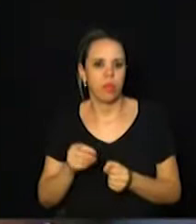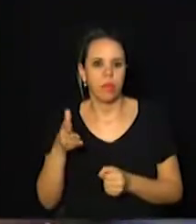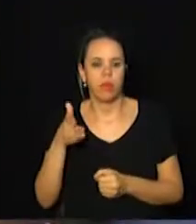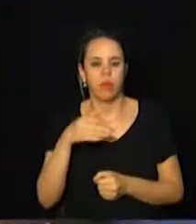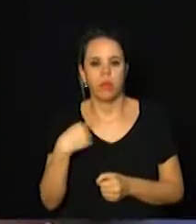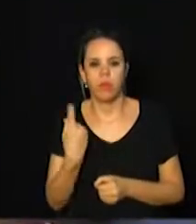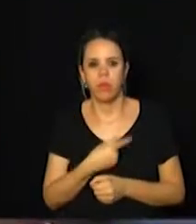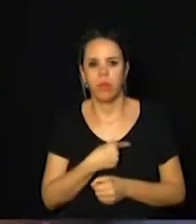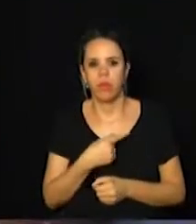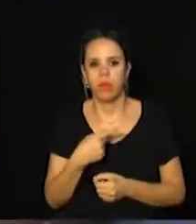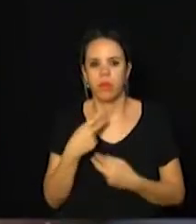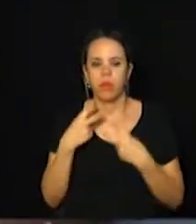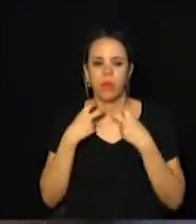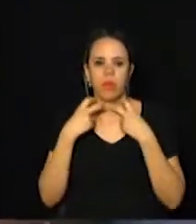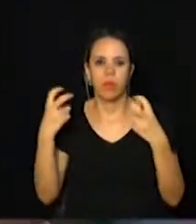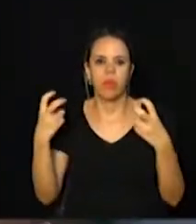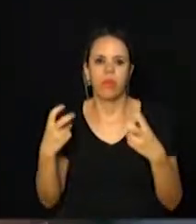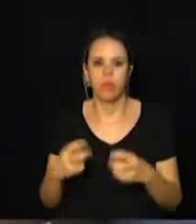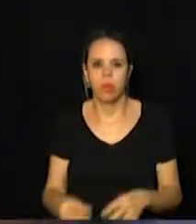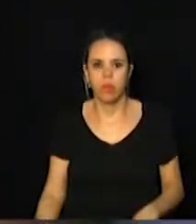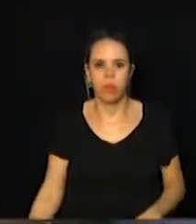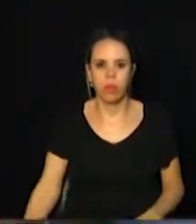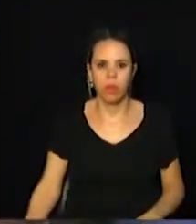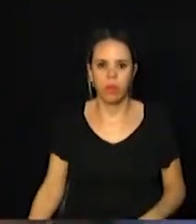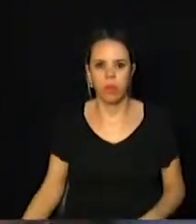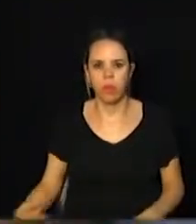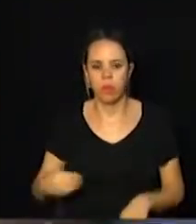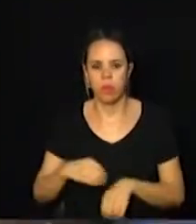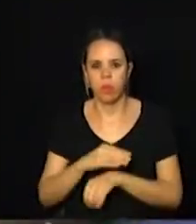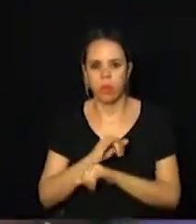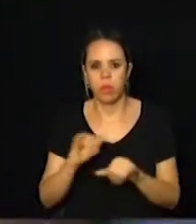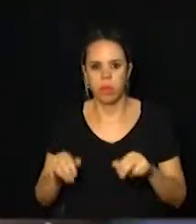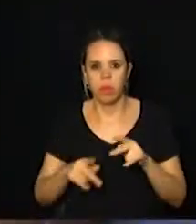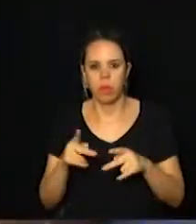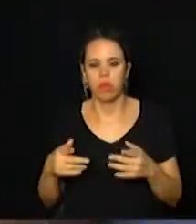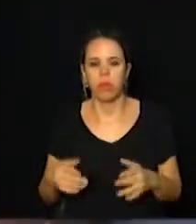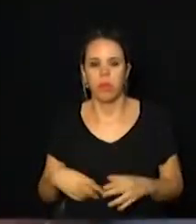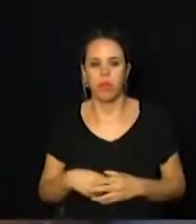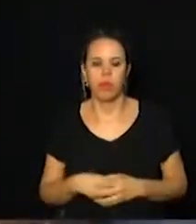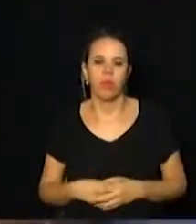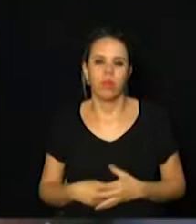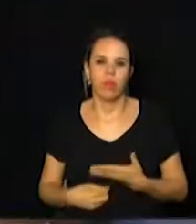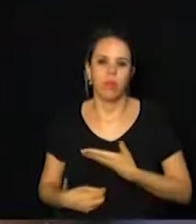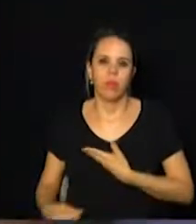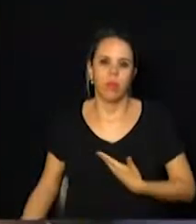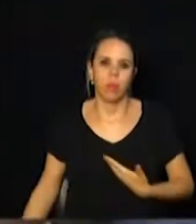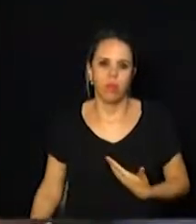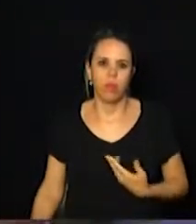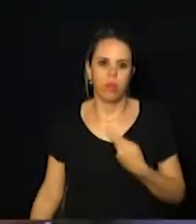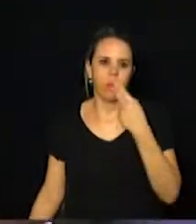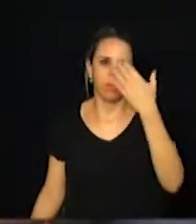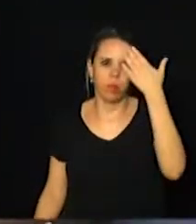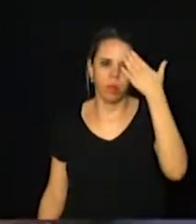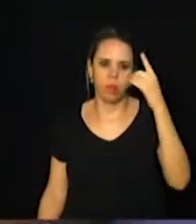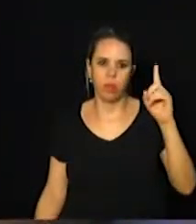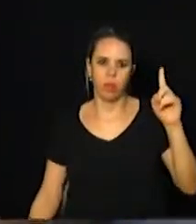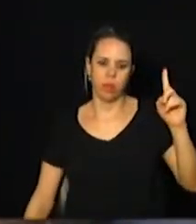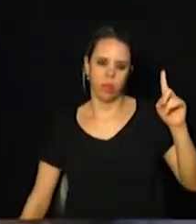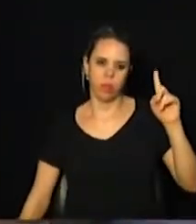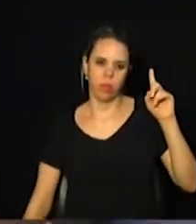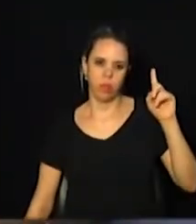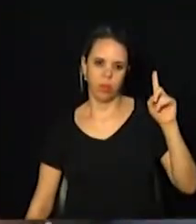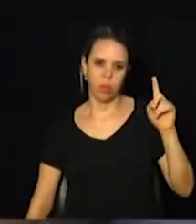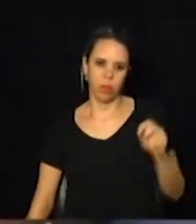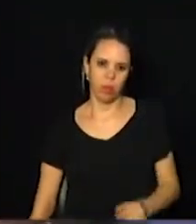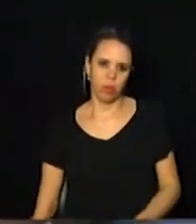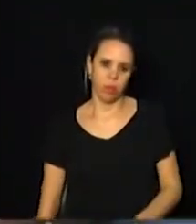gravação baixar uma voz Que Clama No Deserto mas tem que levar essa mensagem a todos os parlamentares graças a Deus